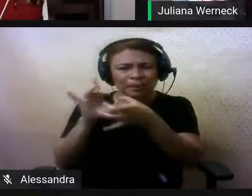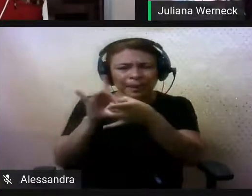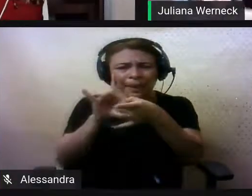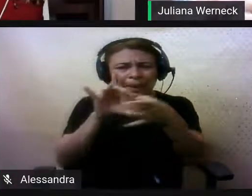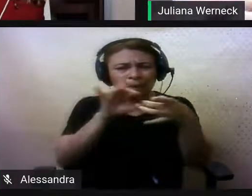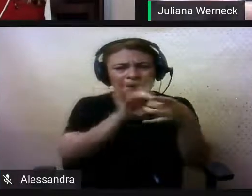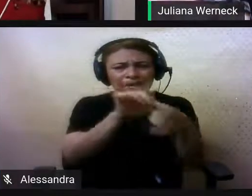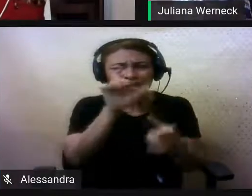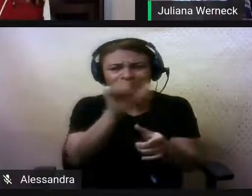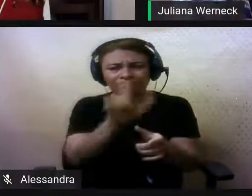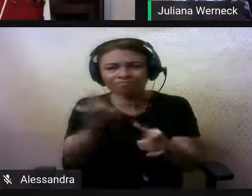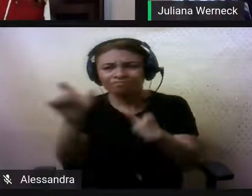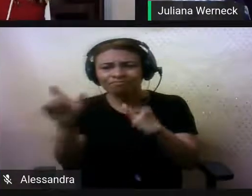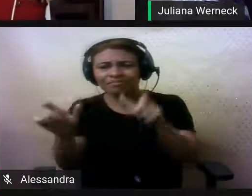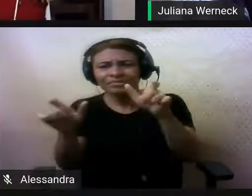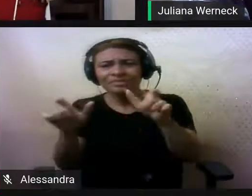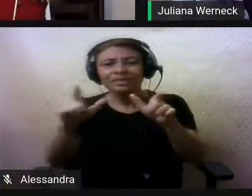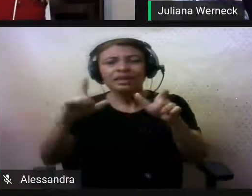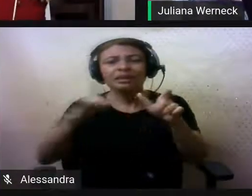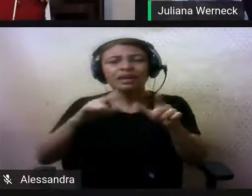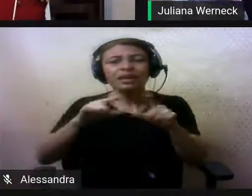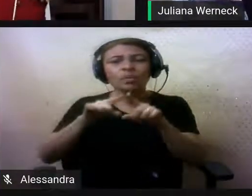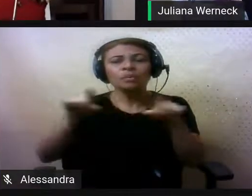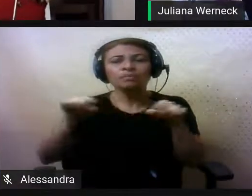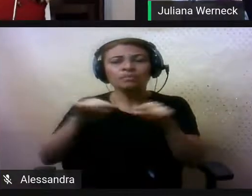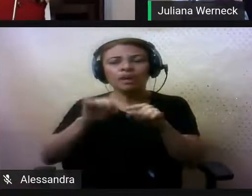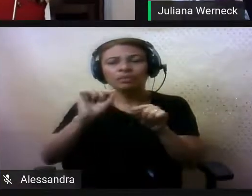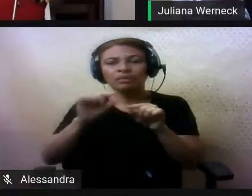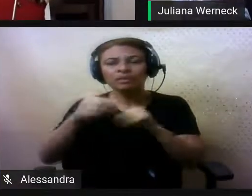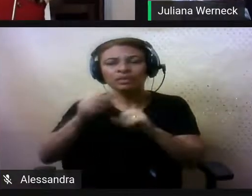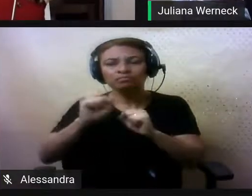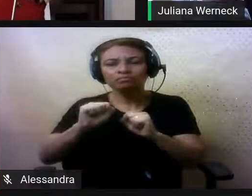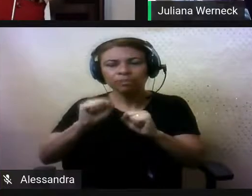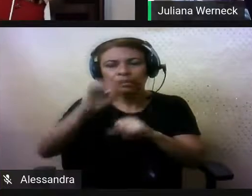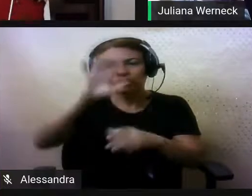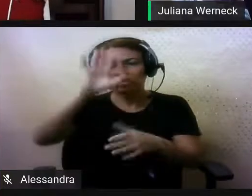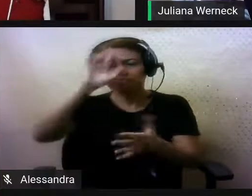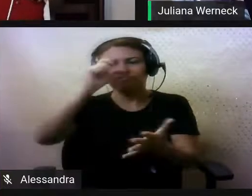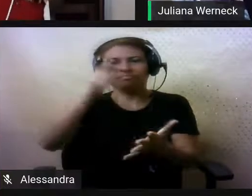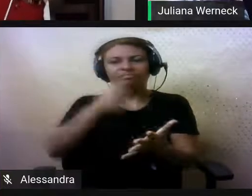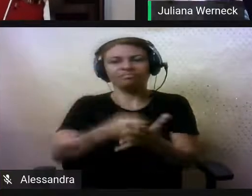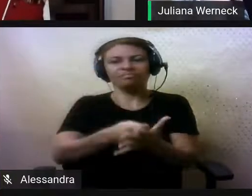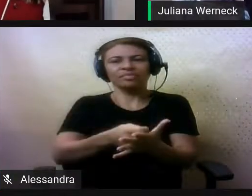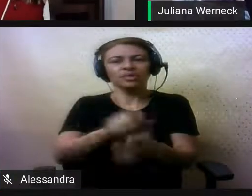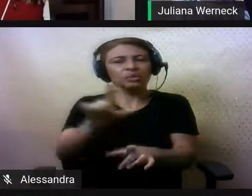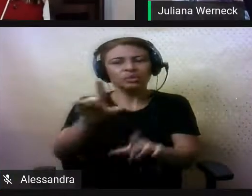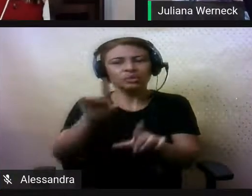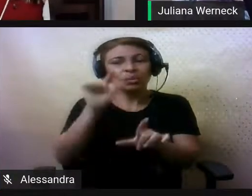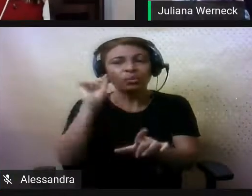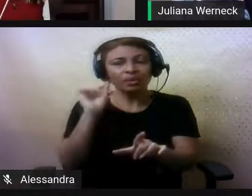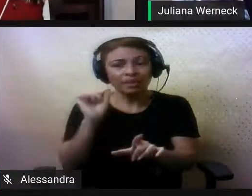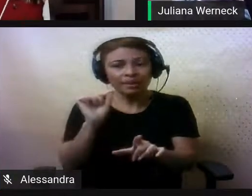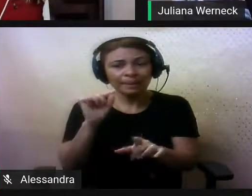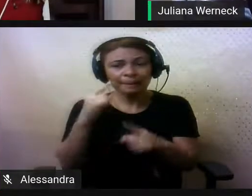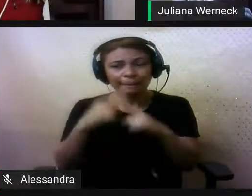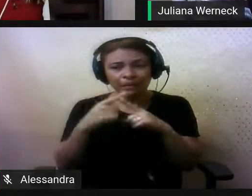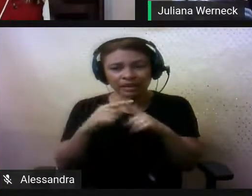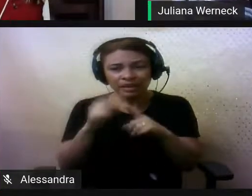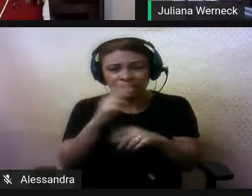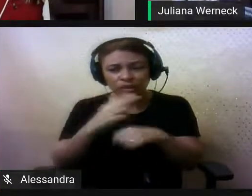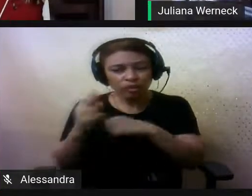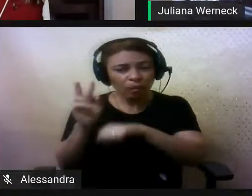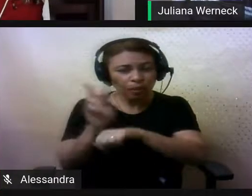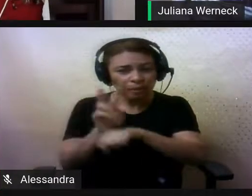existe esse espaço da escolha, né? Porque se a gente não observar isso, né, que